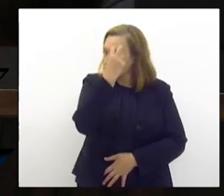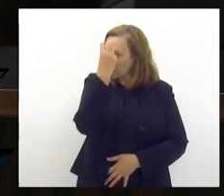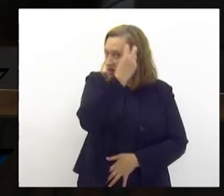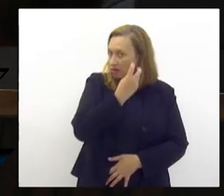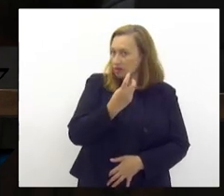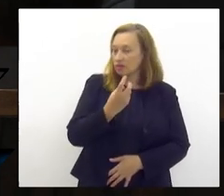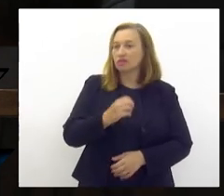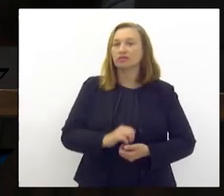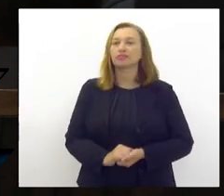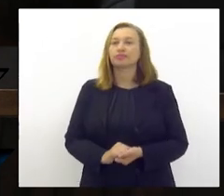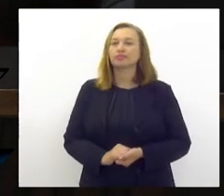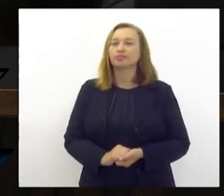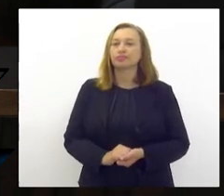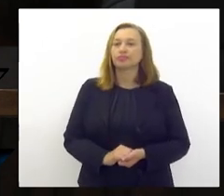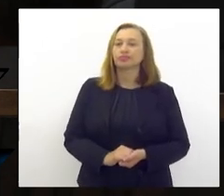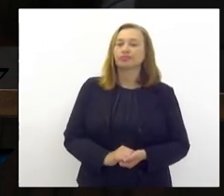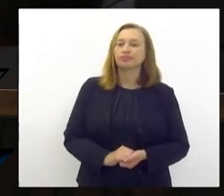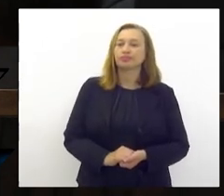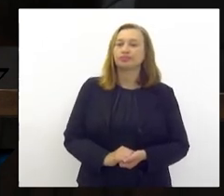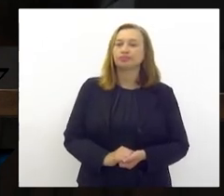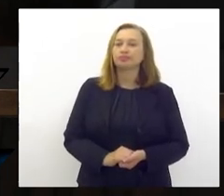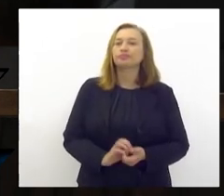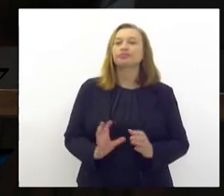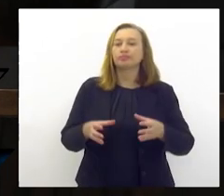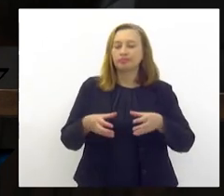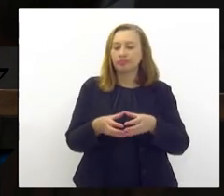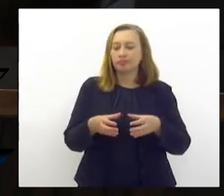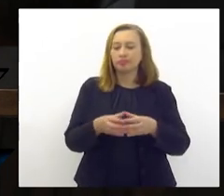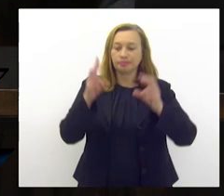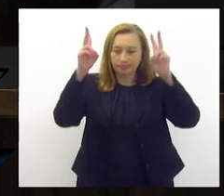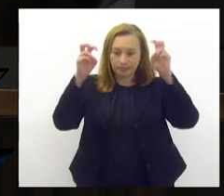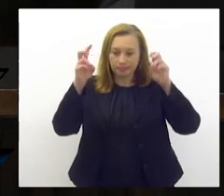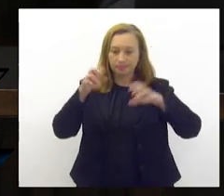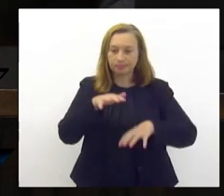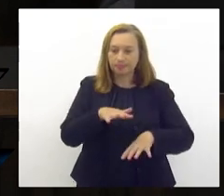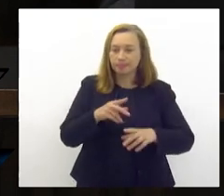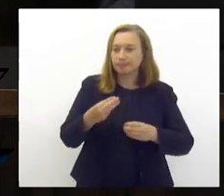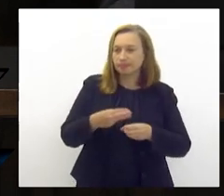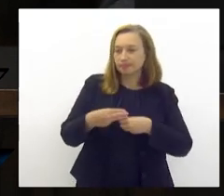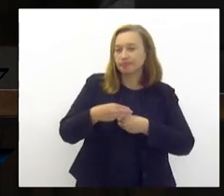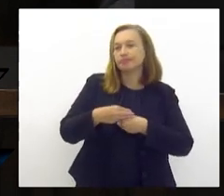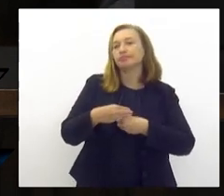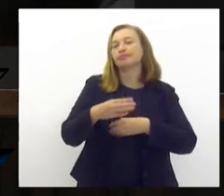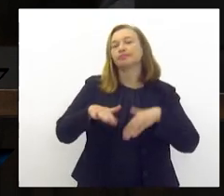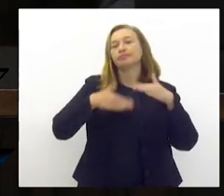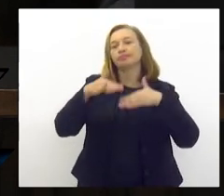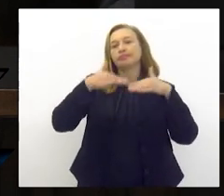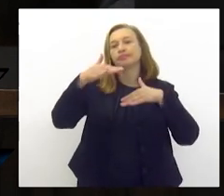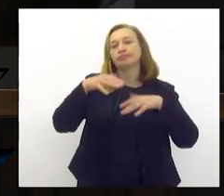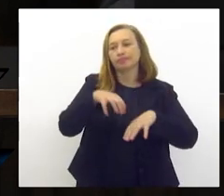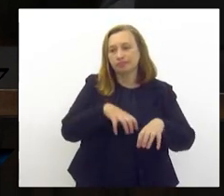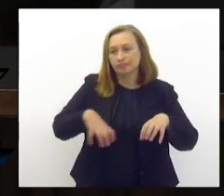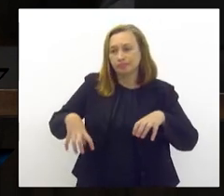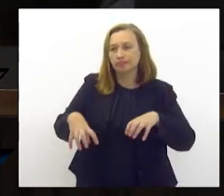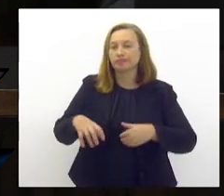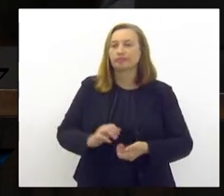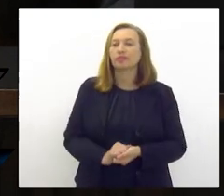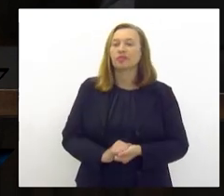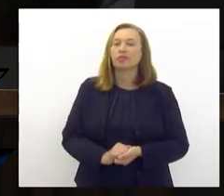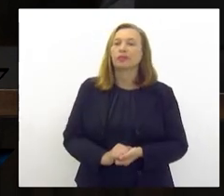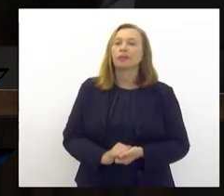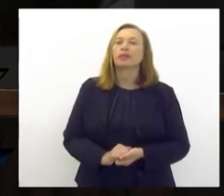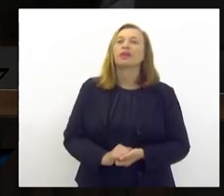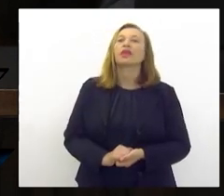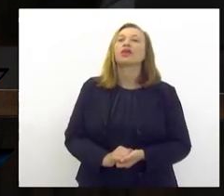e Verônica Lima, pendendo de parecer das comissões de assuntos municipais e de desenvolvimento regional. Para